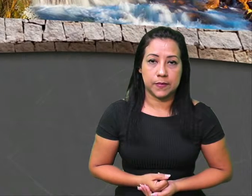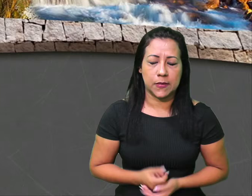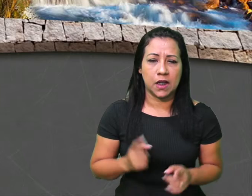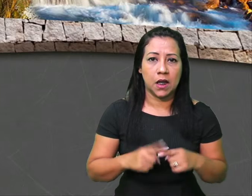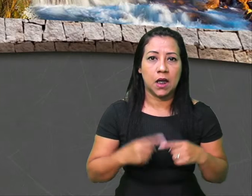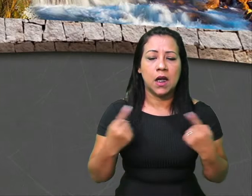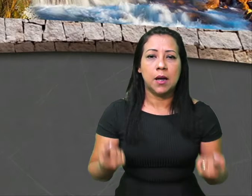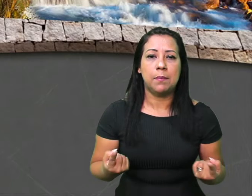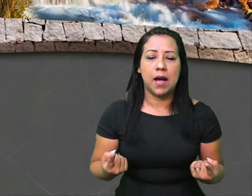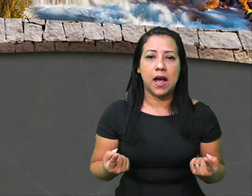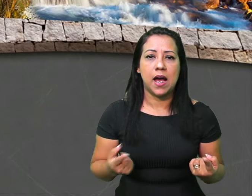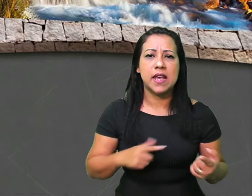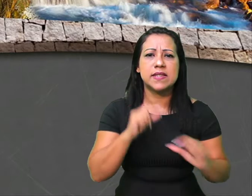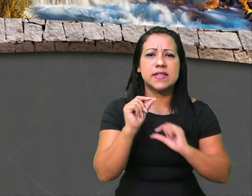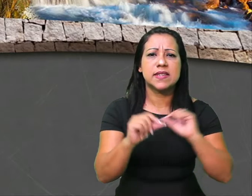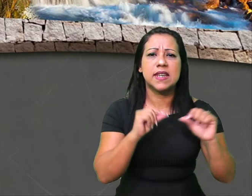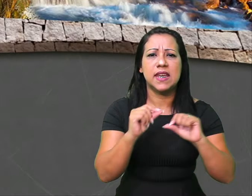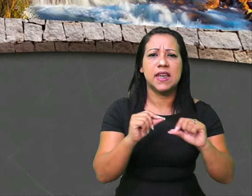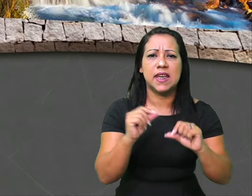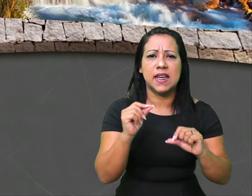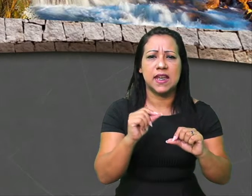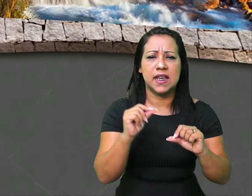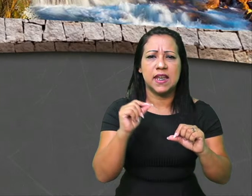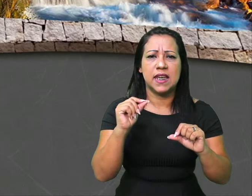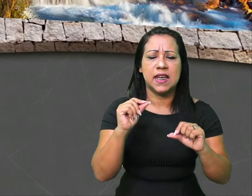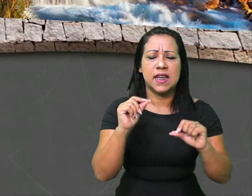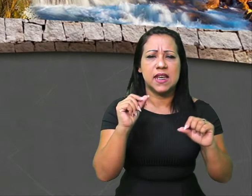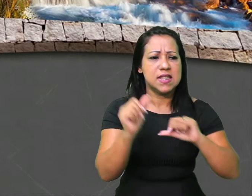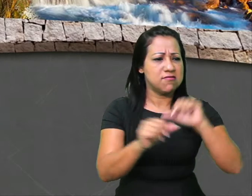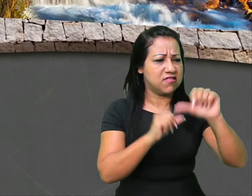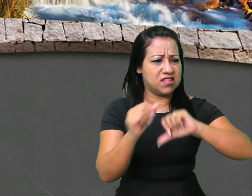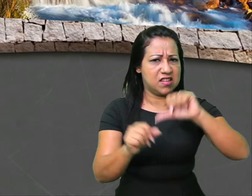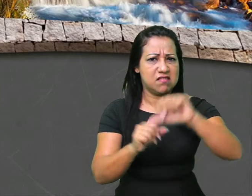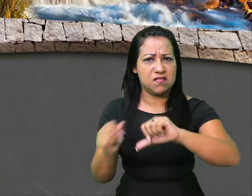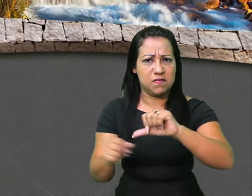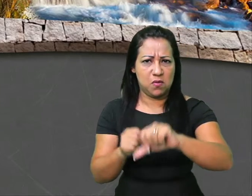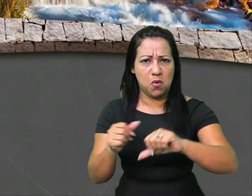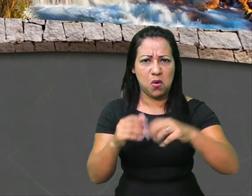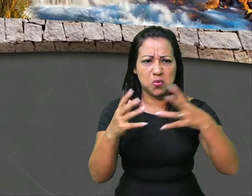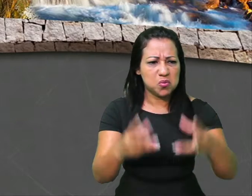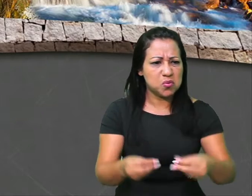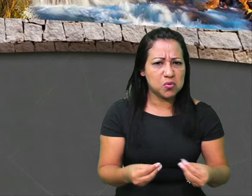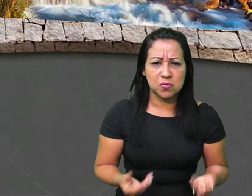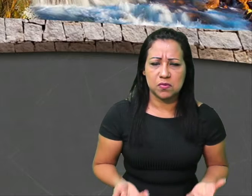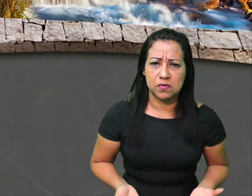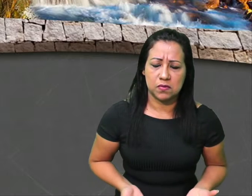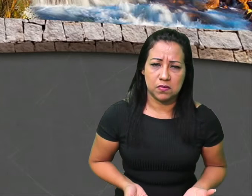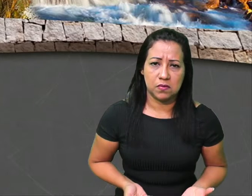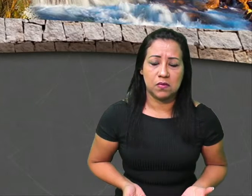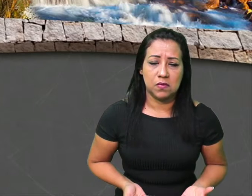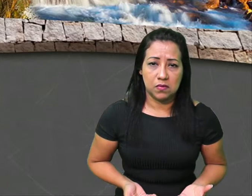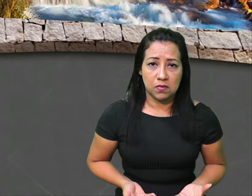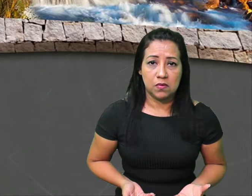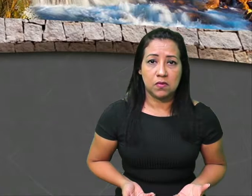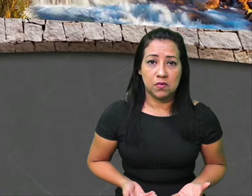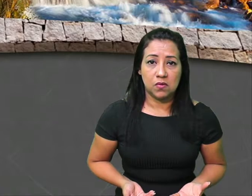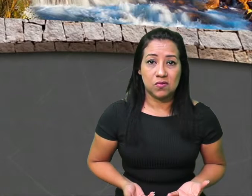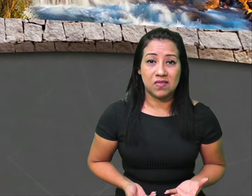Mas quem transformou tudo isso foi a